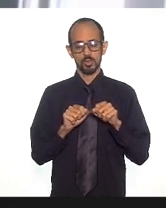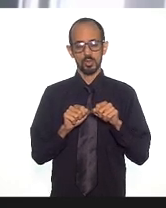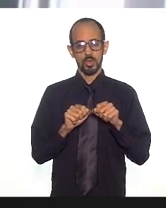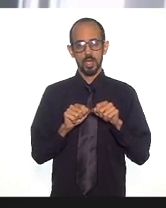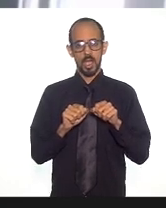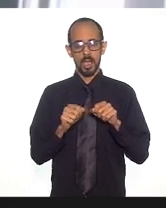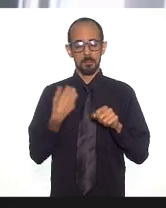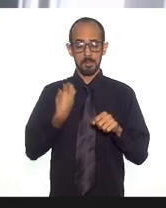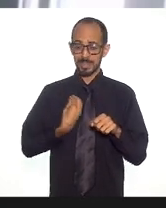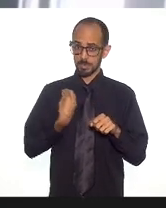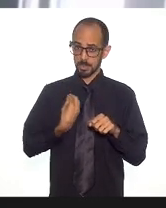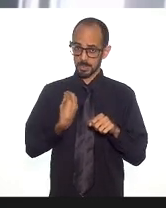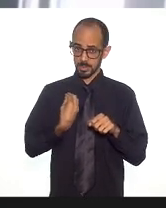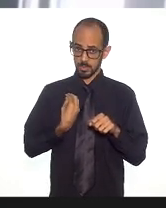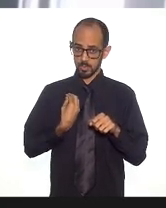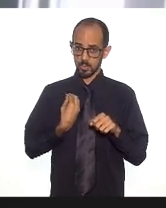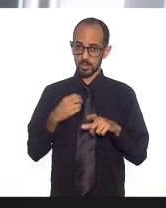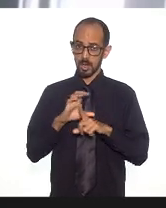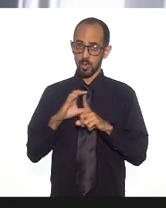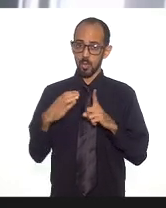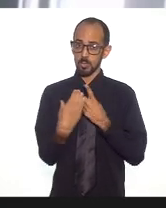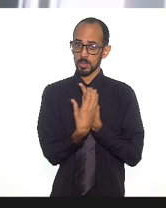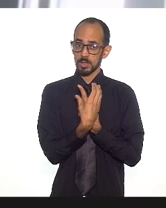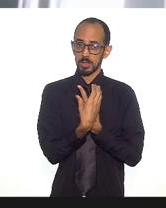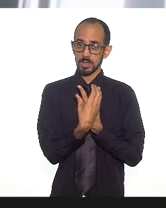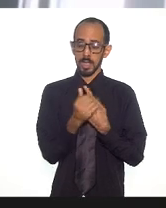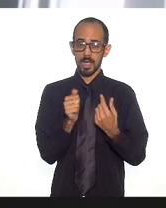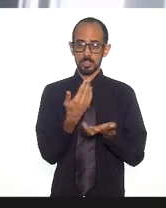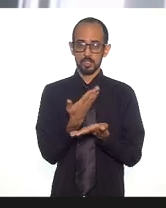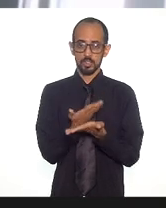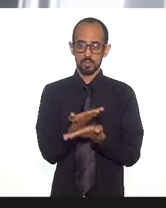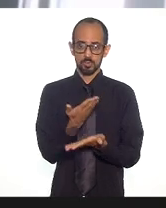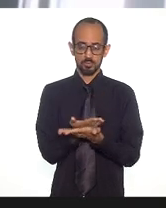a participação da comunidade acadêmica da CCERG,